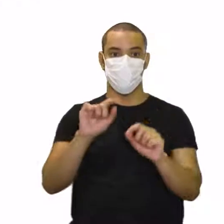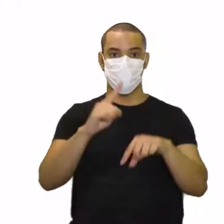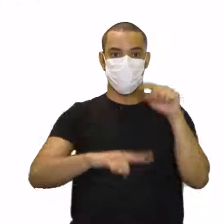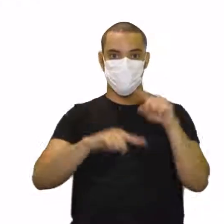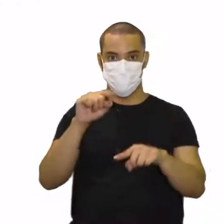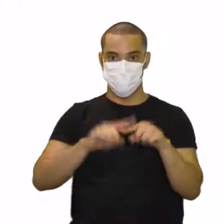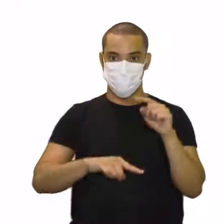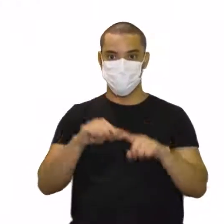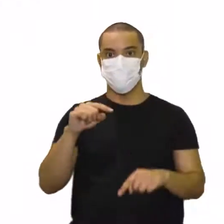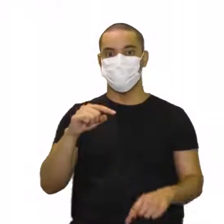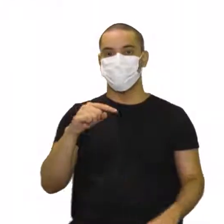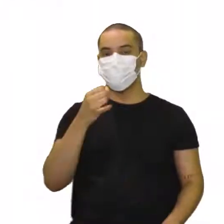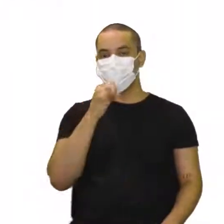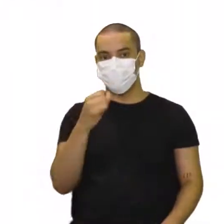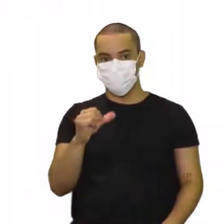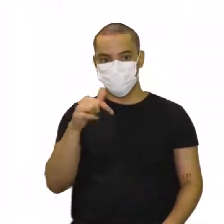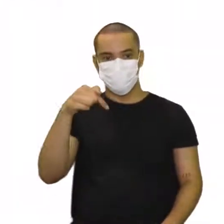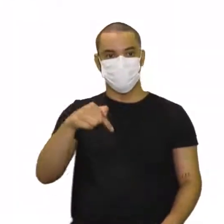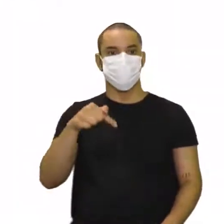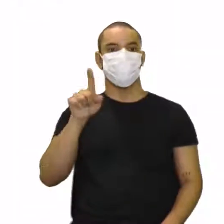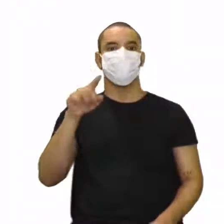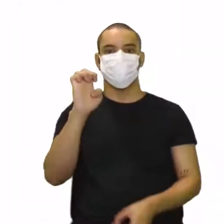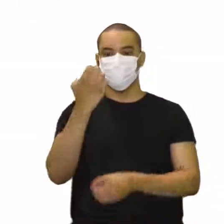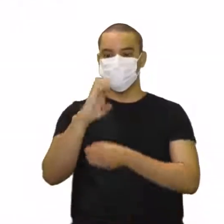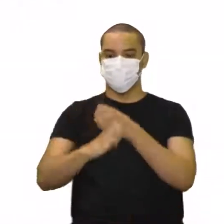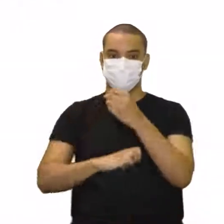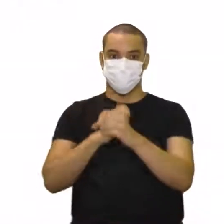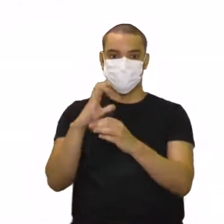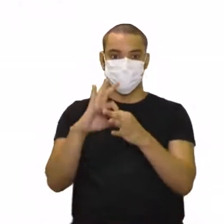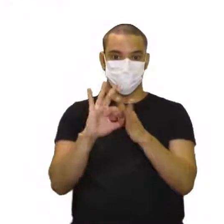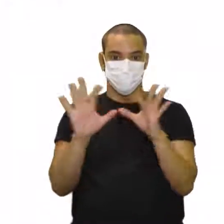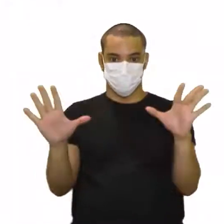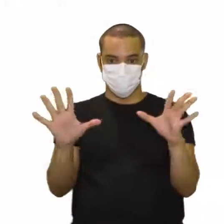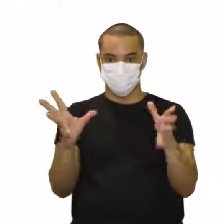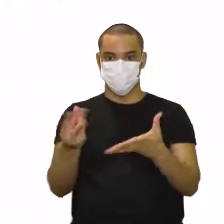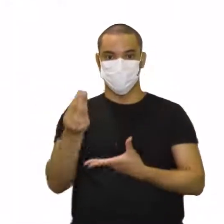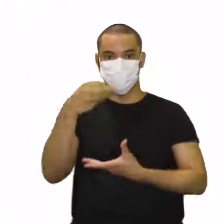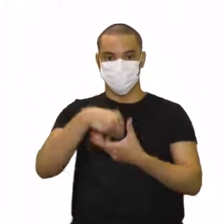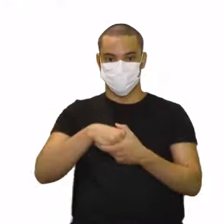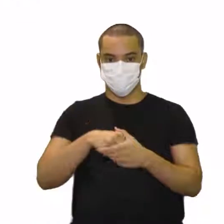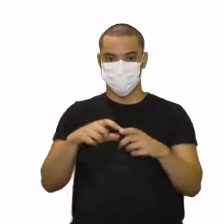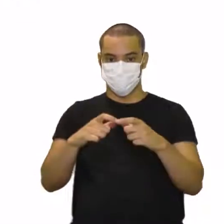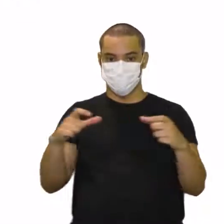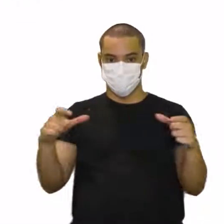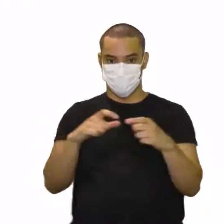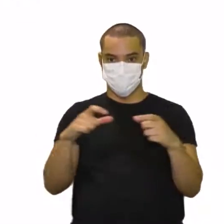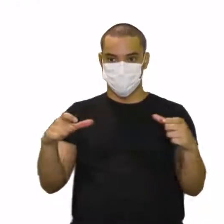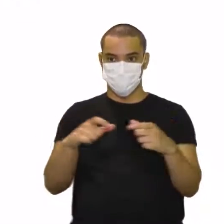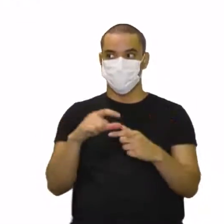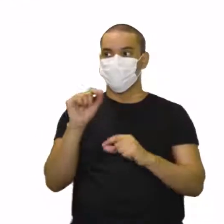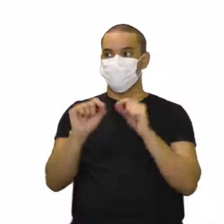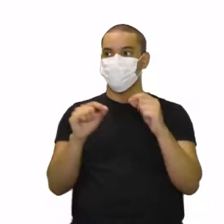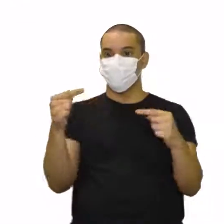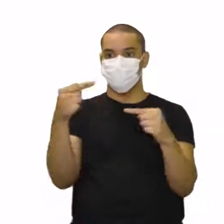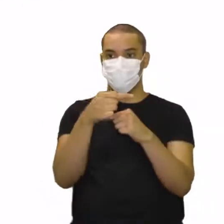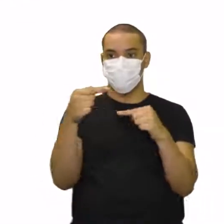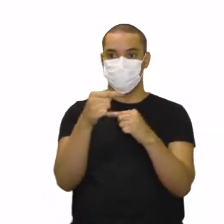de carga, quem são elétrons livres, para a extremidade da barra,